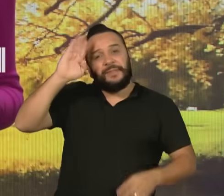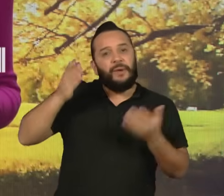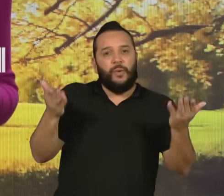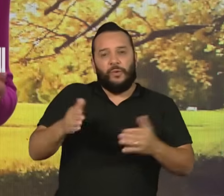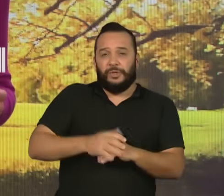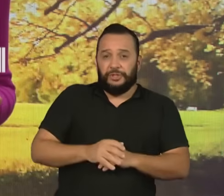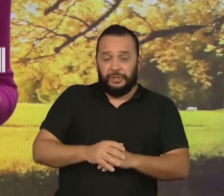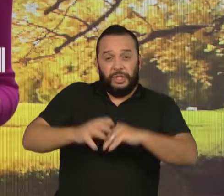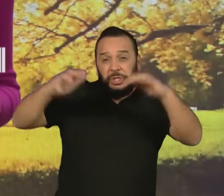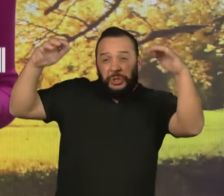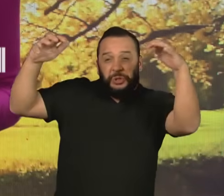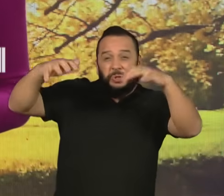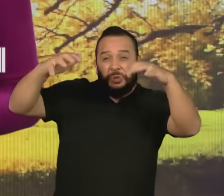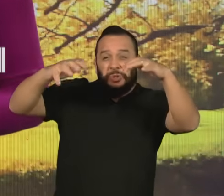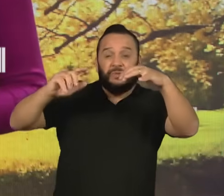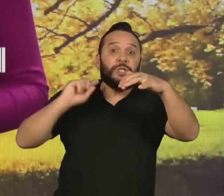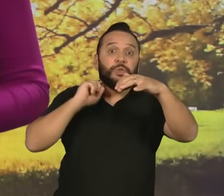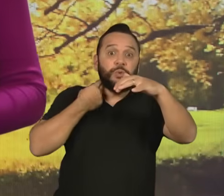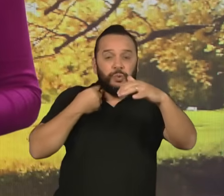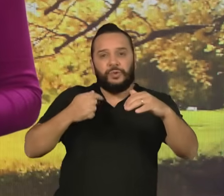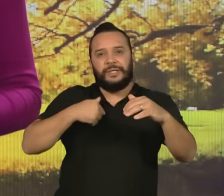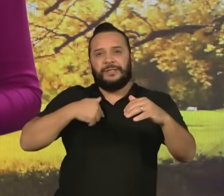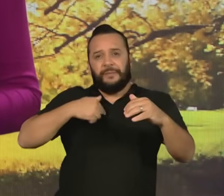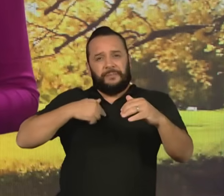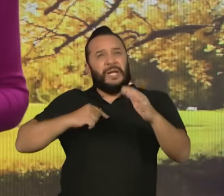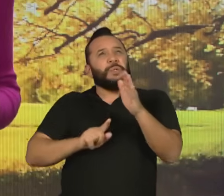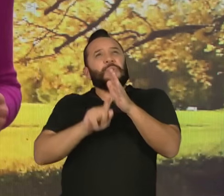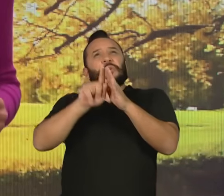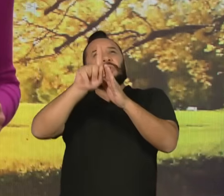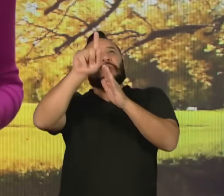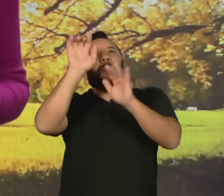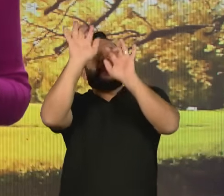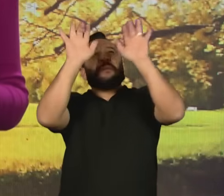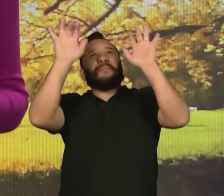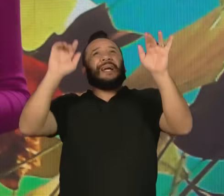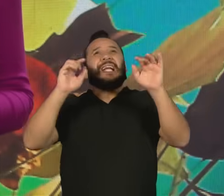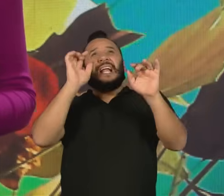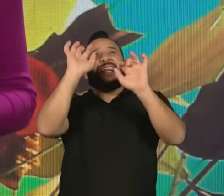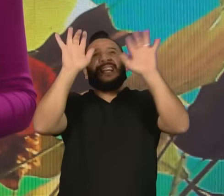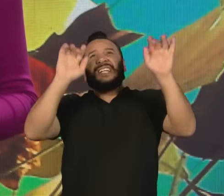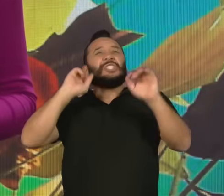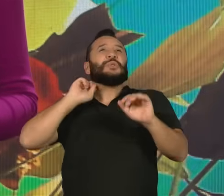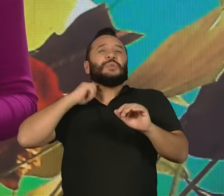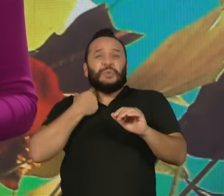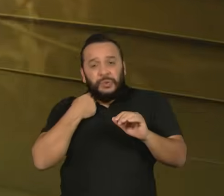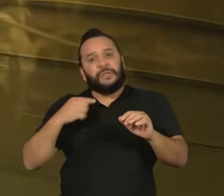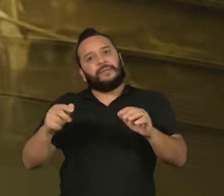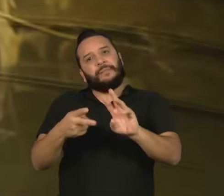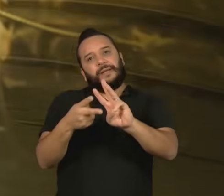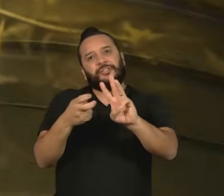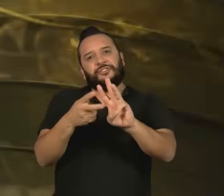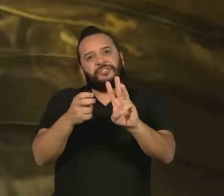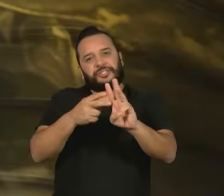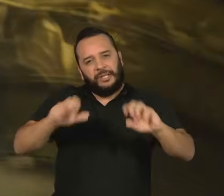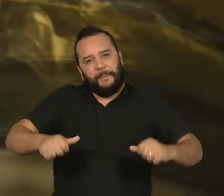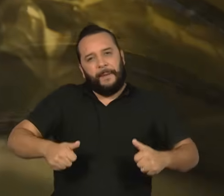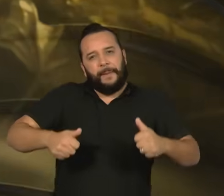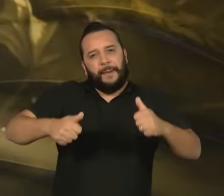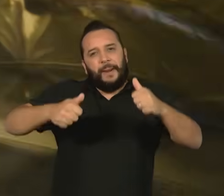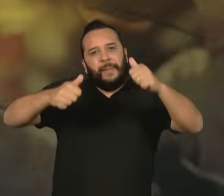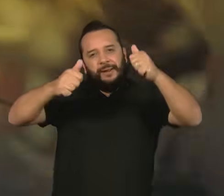a chuva contaminada, o lixo espacial e a riqueza cultural dos povos da floresta.